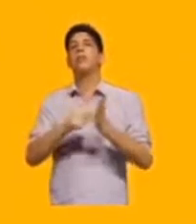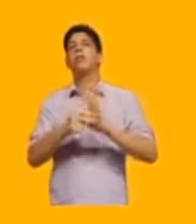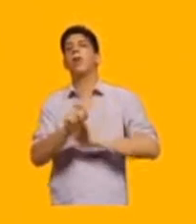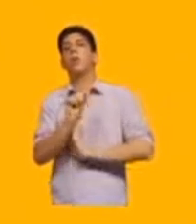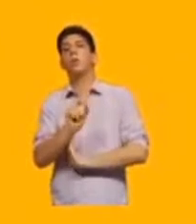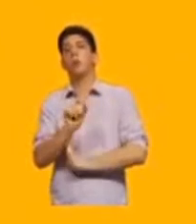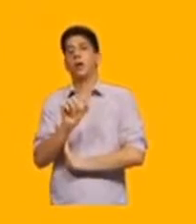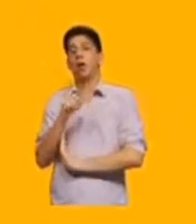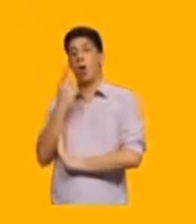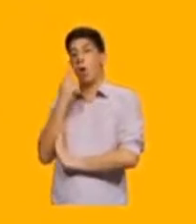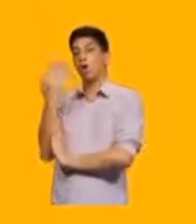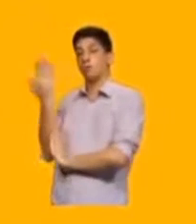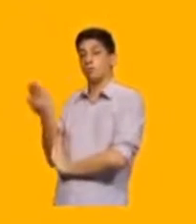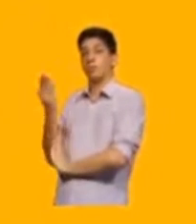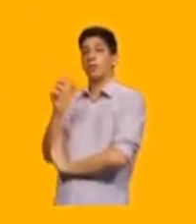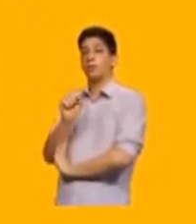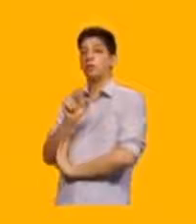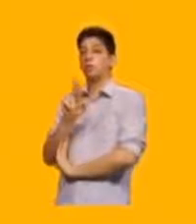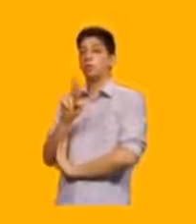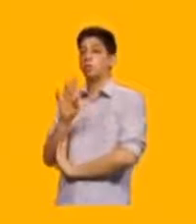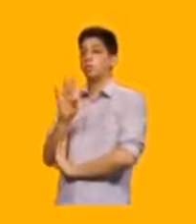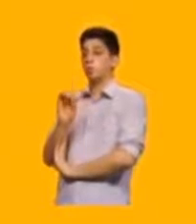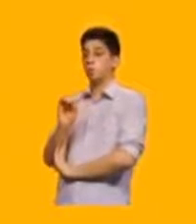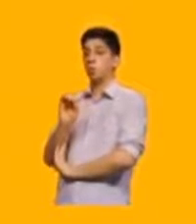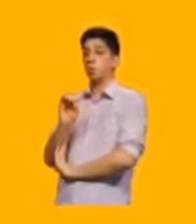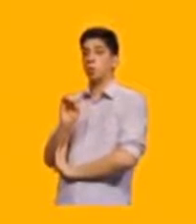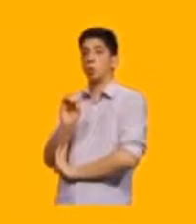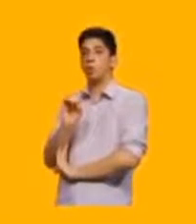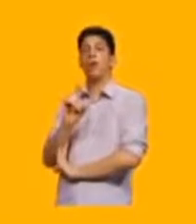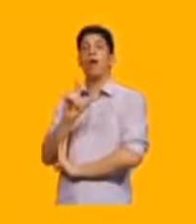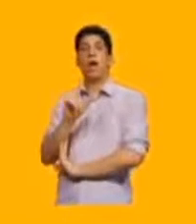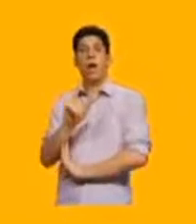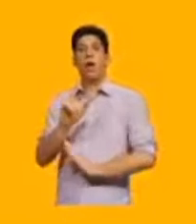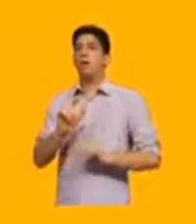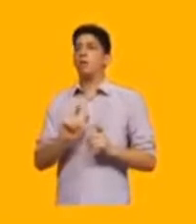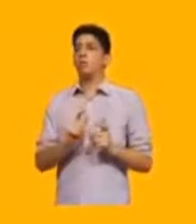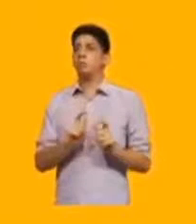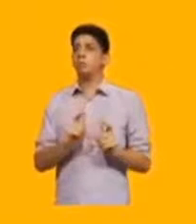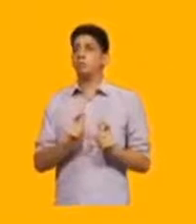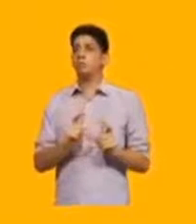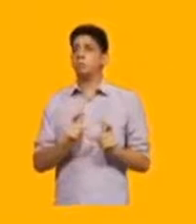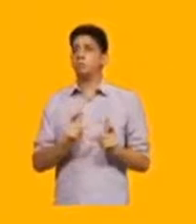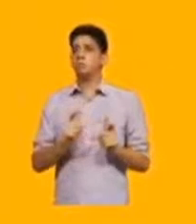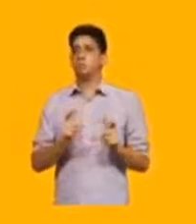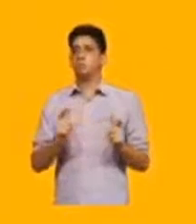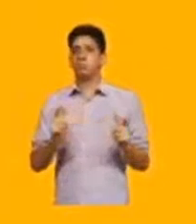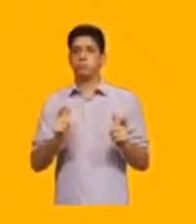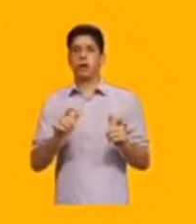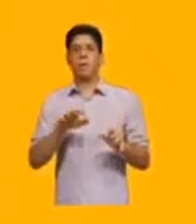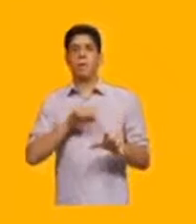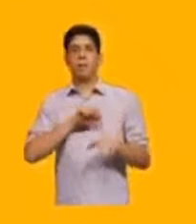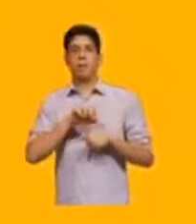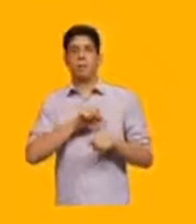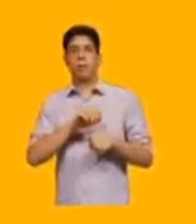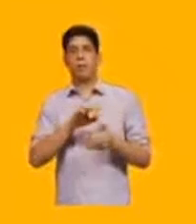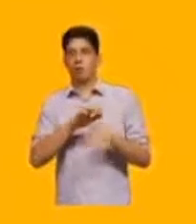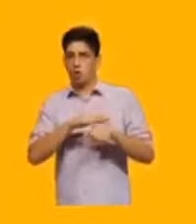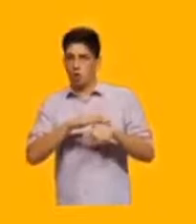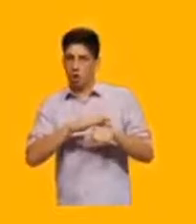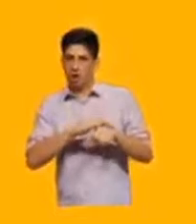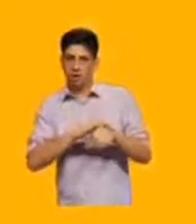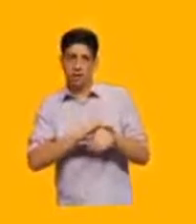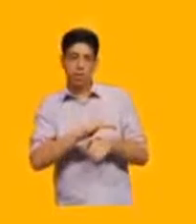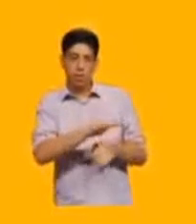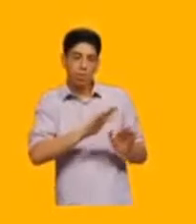Surto é quando então eu tenho um aumento repentino do número de casos de uma doença em uma